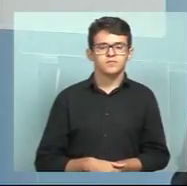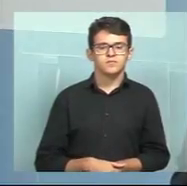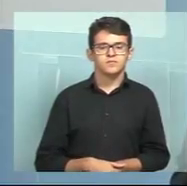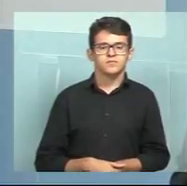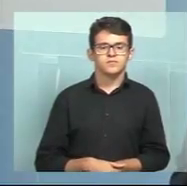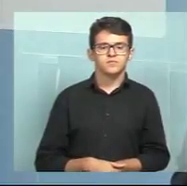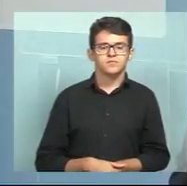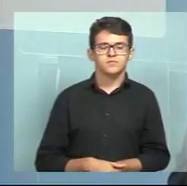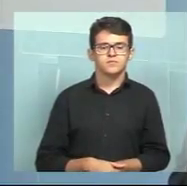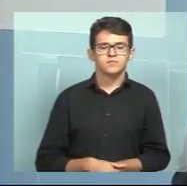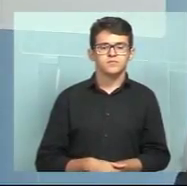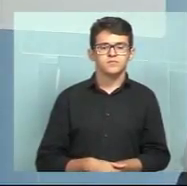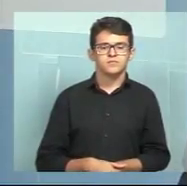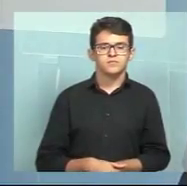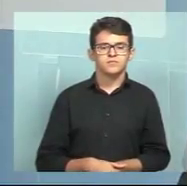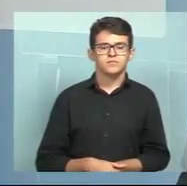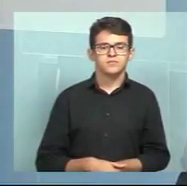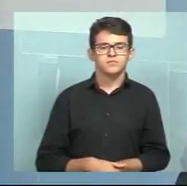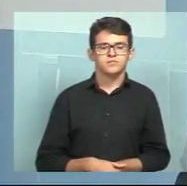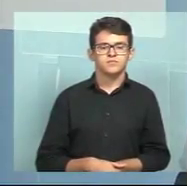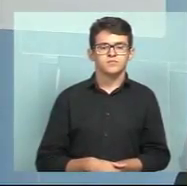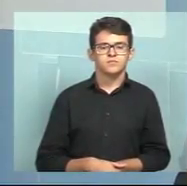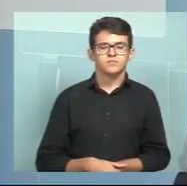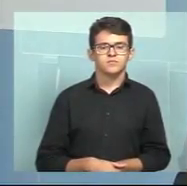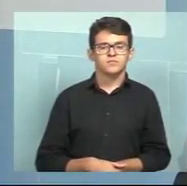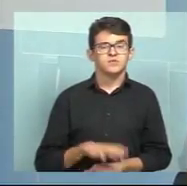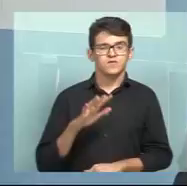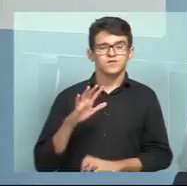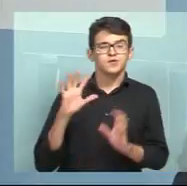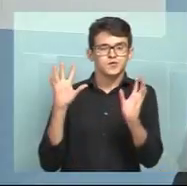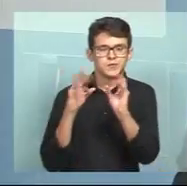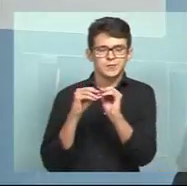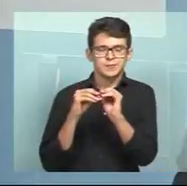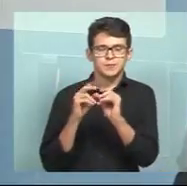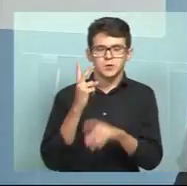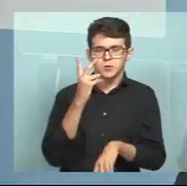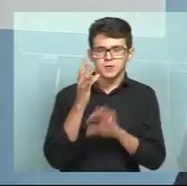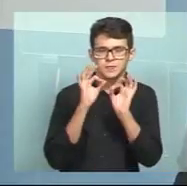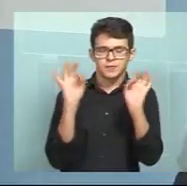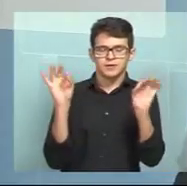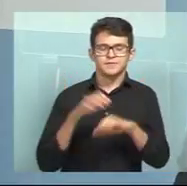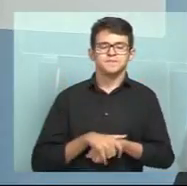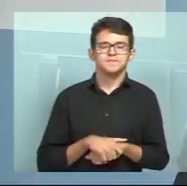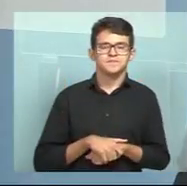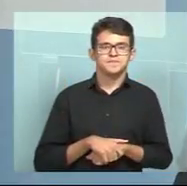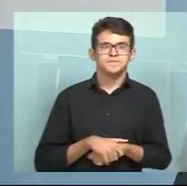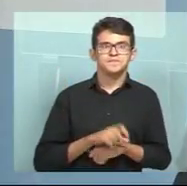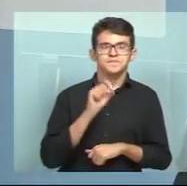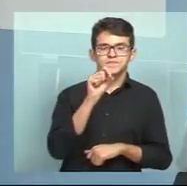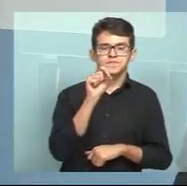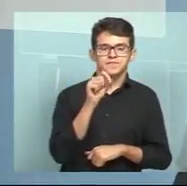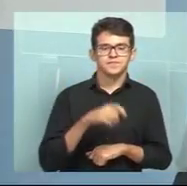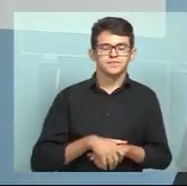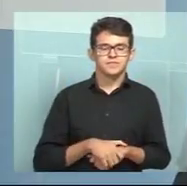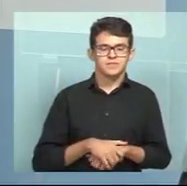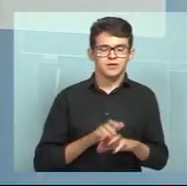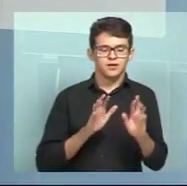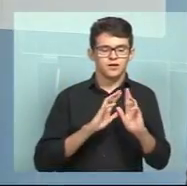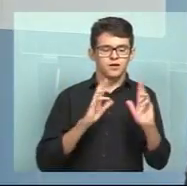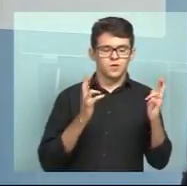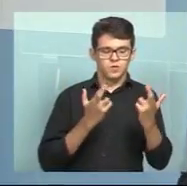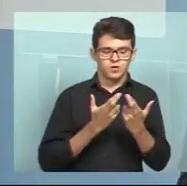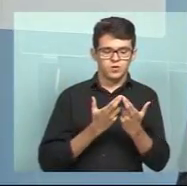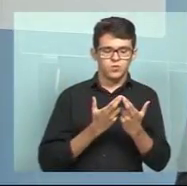Para ser mais fácil, só as duas mais importantes, né? Primeiro ele diz o seguinte, na reunião da executiva: